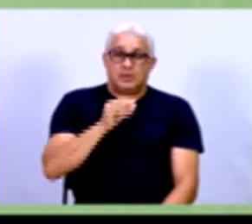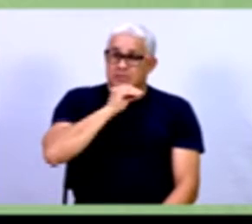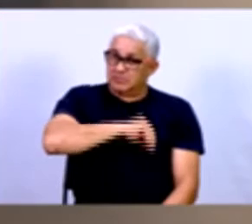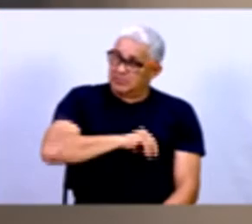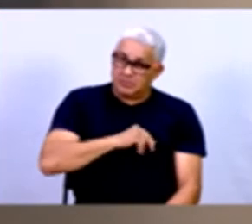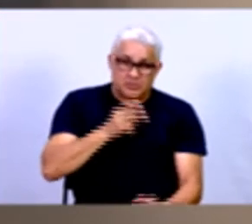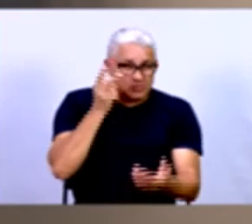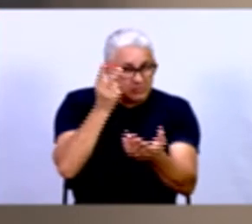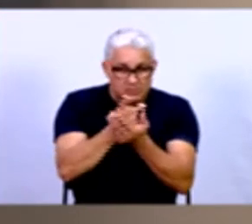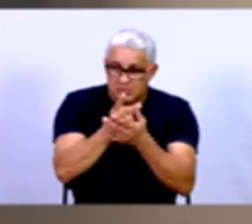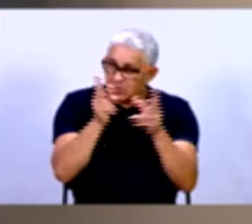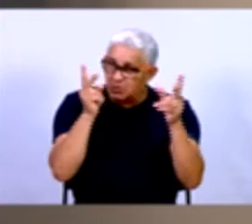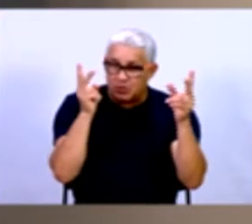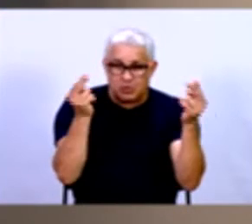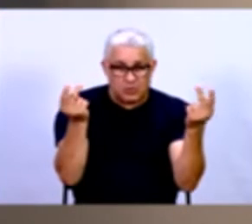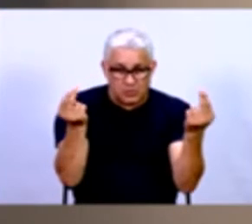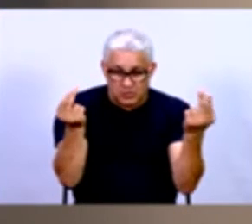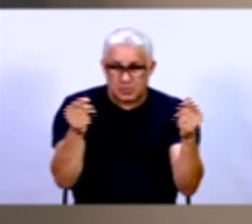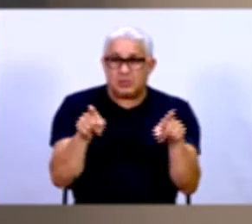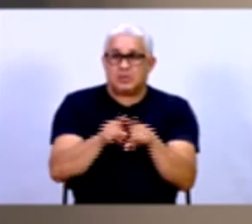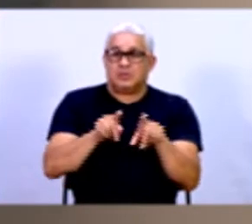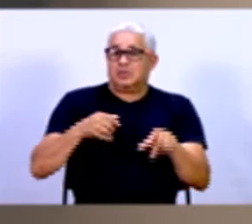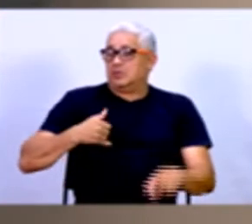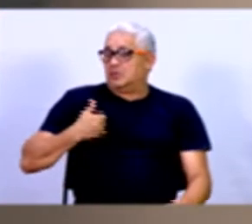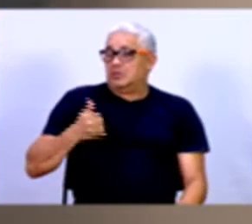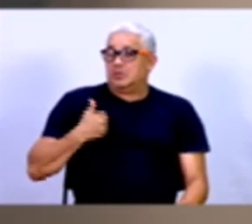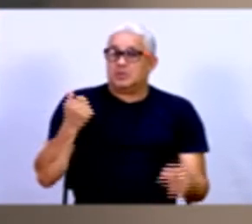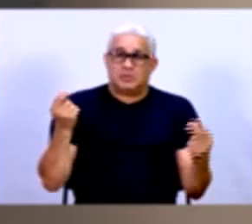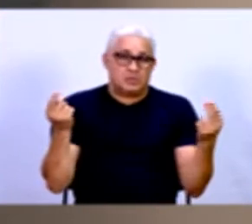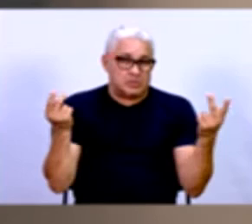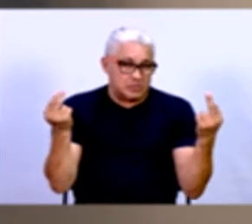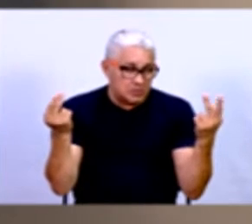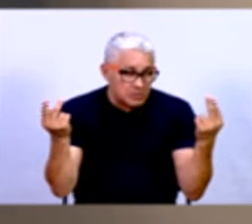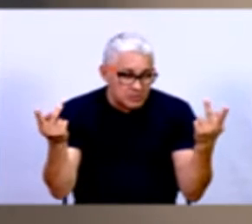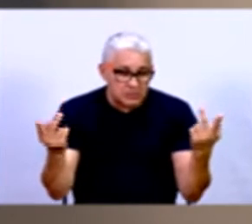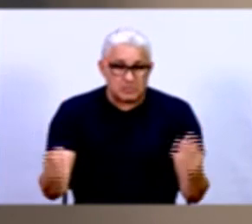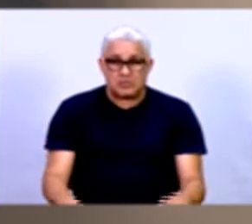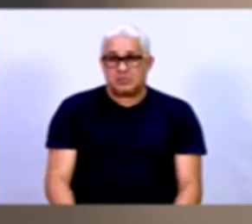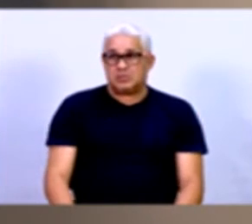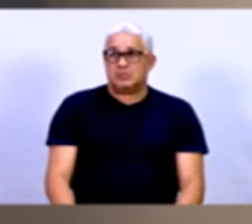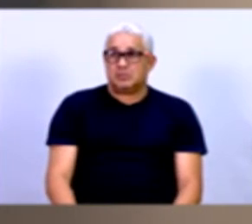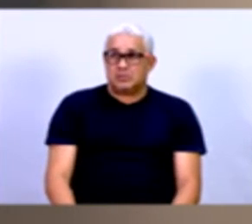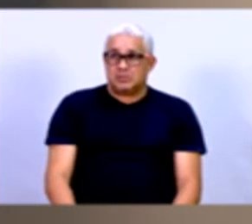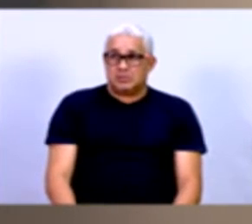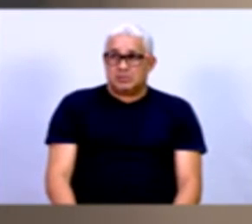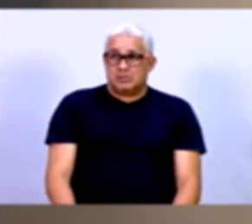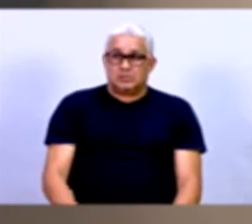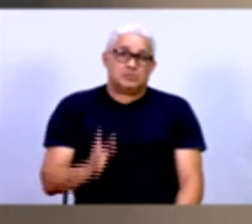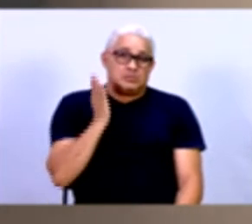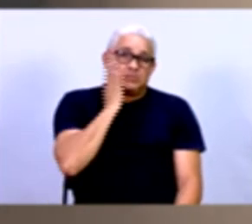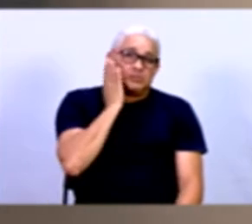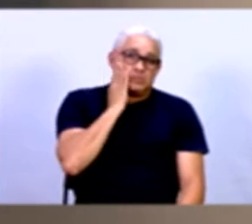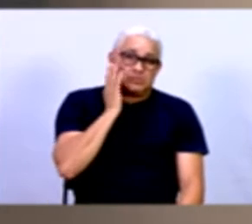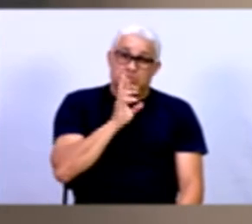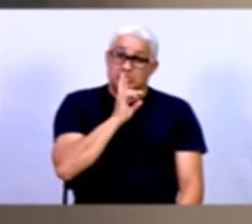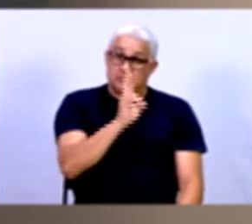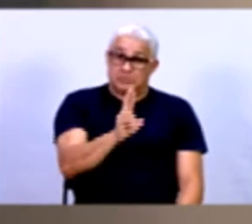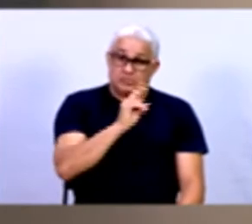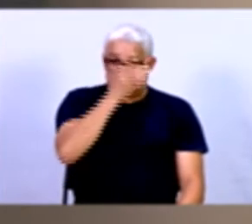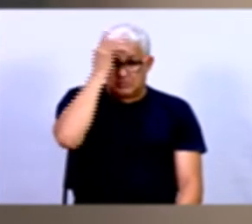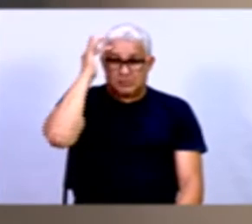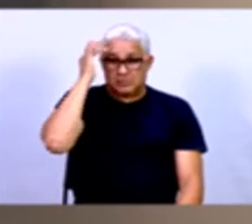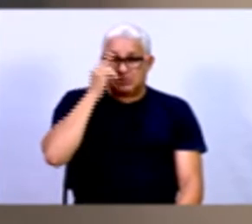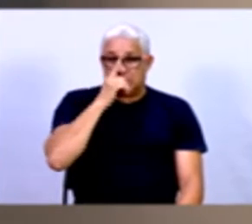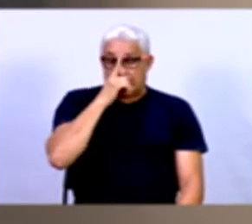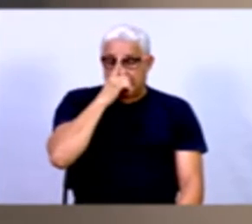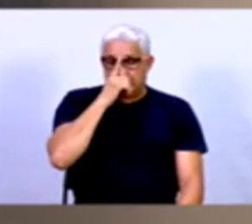sejam praticamente ali na mesma faixa de idade. Então, a gente já sabe que as respostas dessas pessoas vão